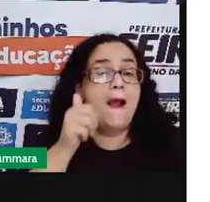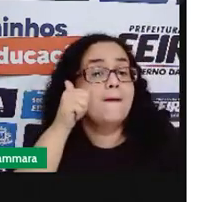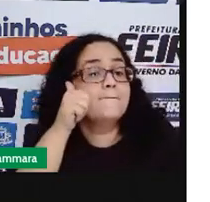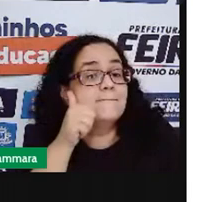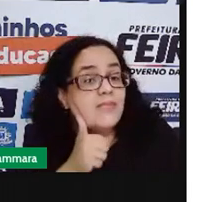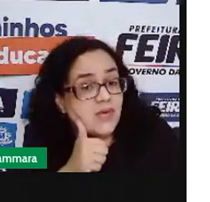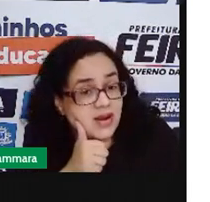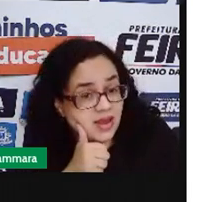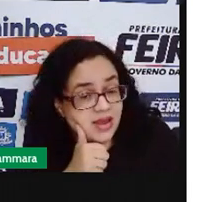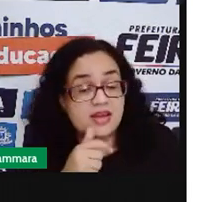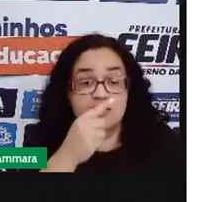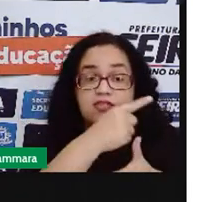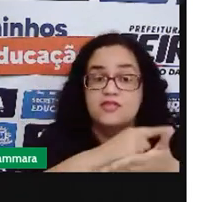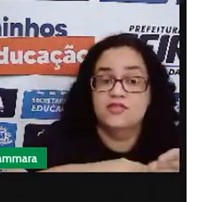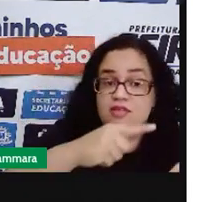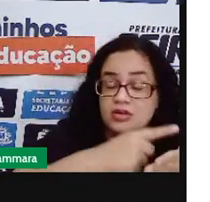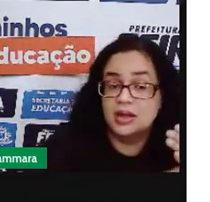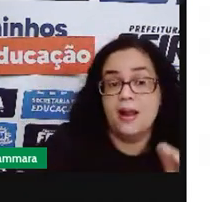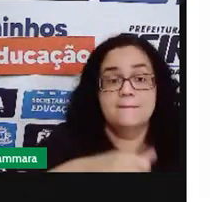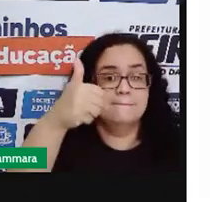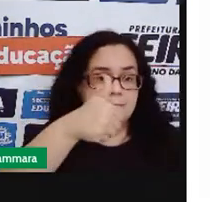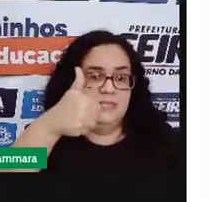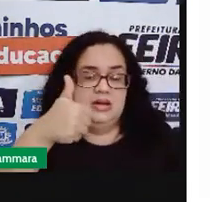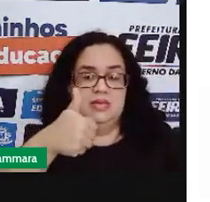mulheres votavam pela primeira vez.